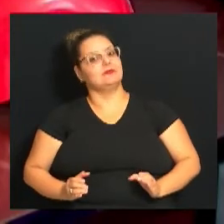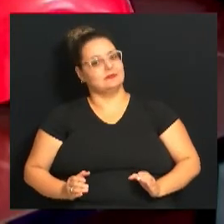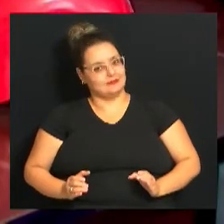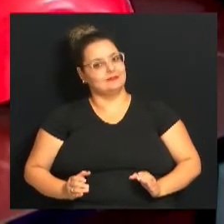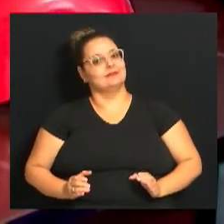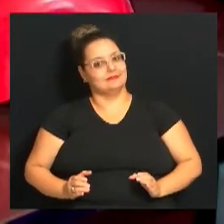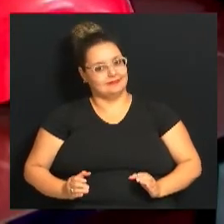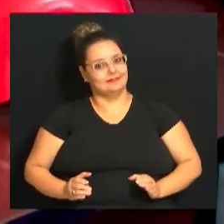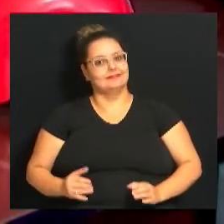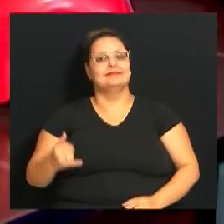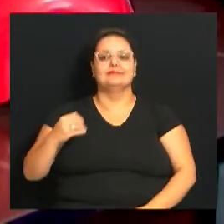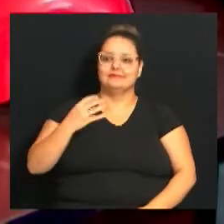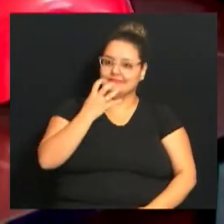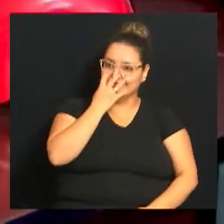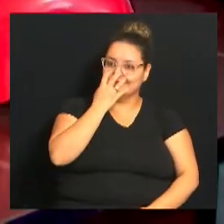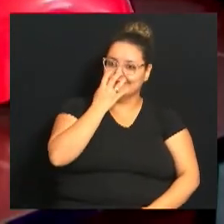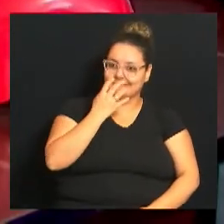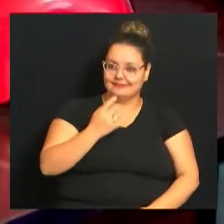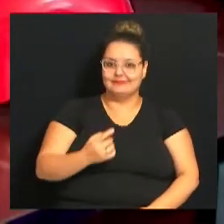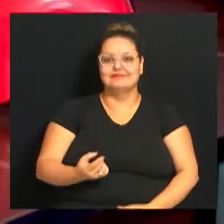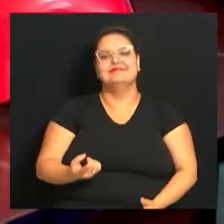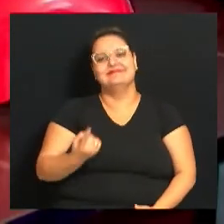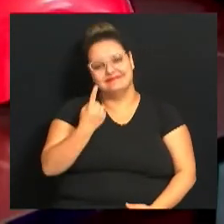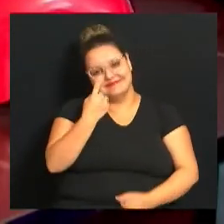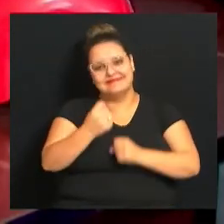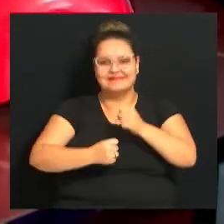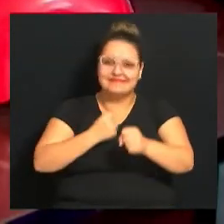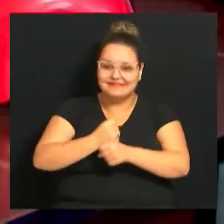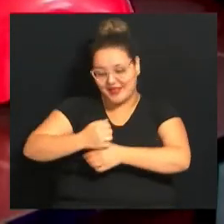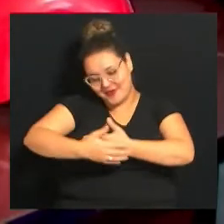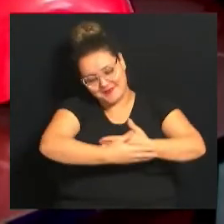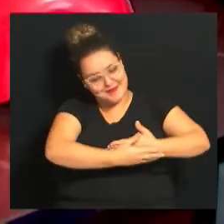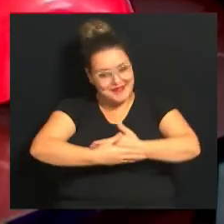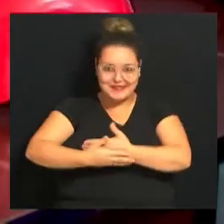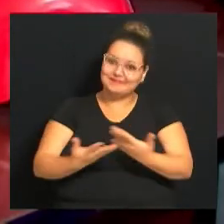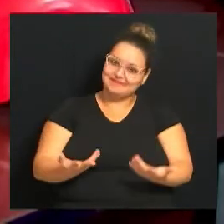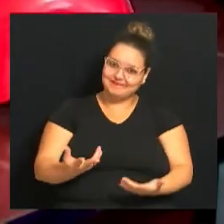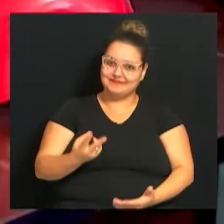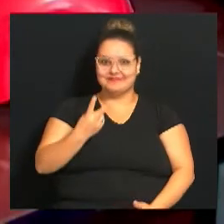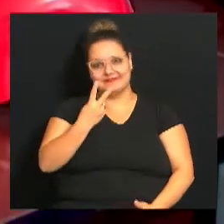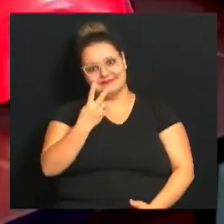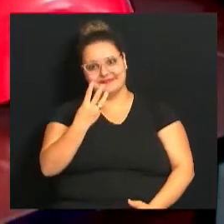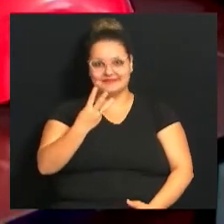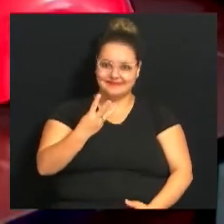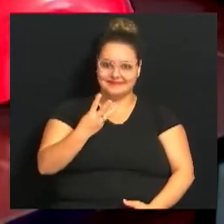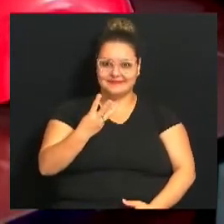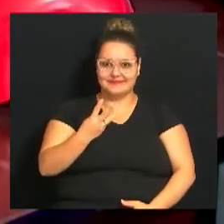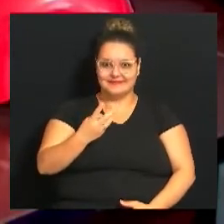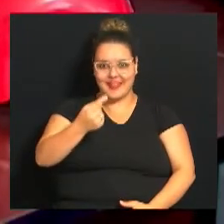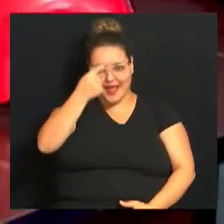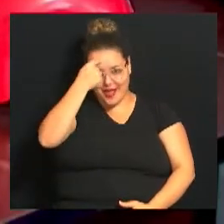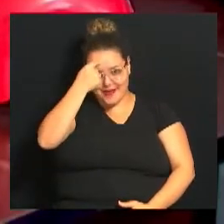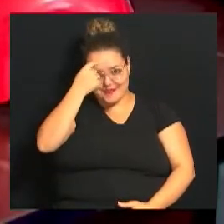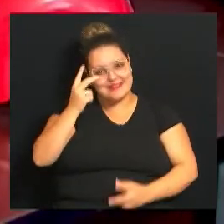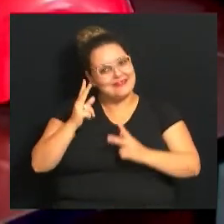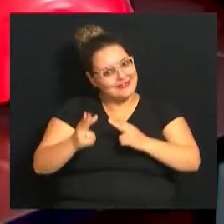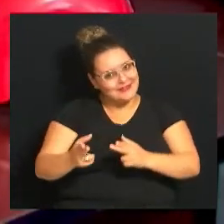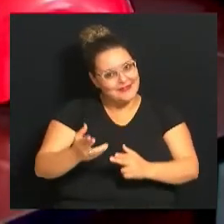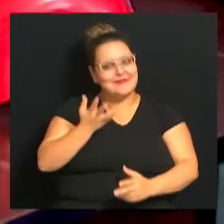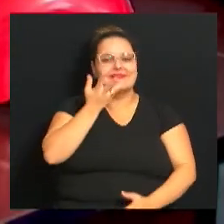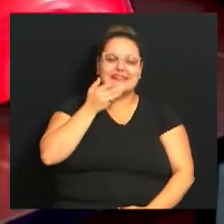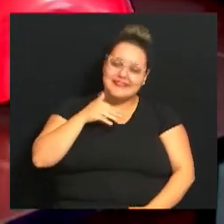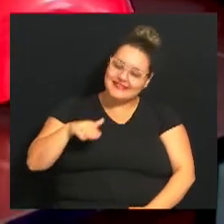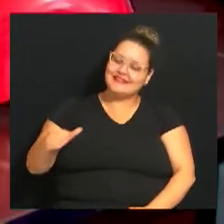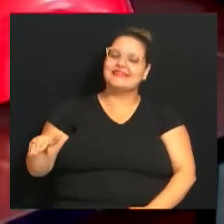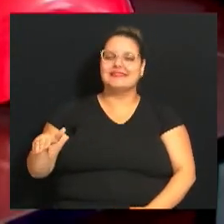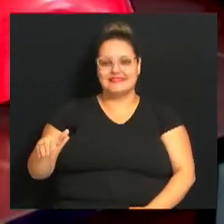de 1 ano, ele é mais ou menos similar a um bebê. Um cachorro de 2, 3 anos, ele é exatamente como uma criança de 2, 3 anos. Então, a maturidade